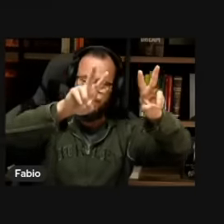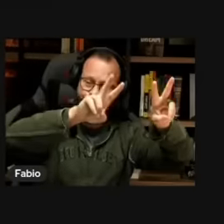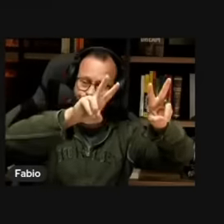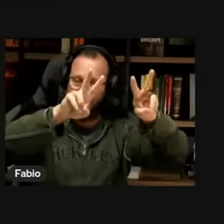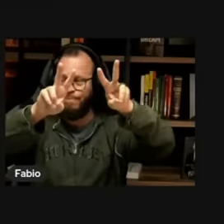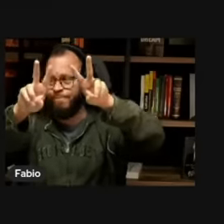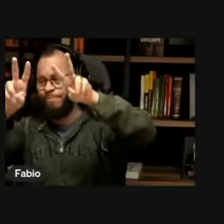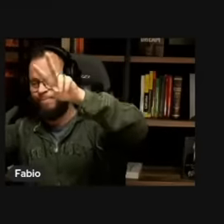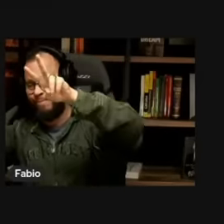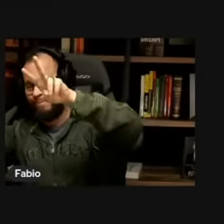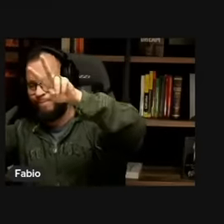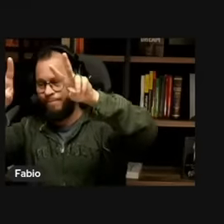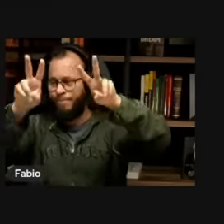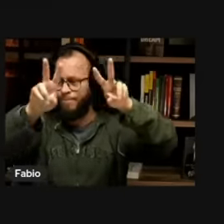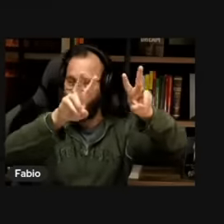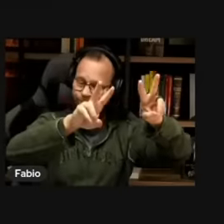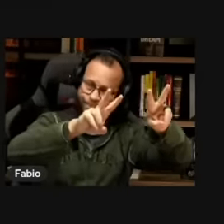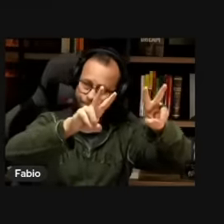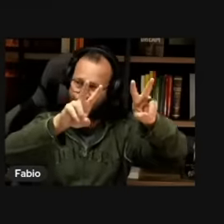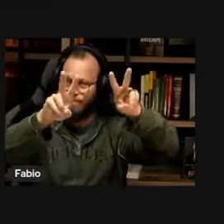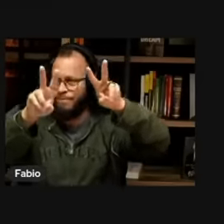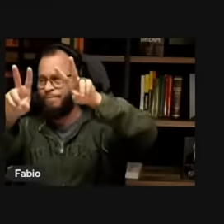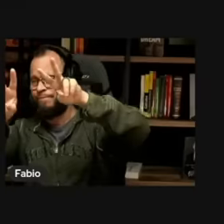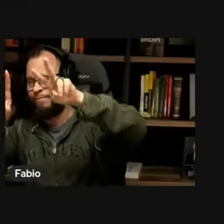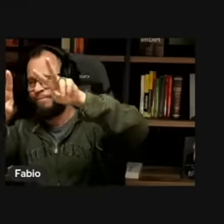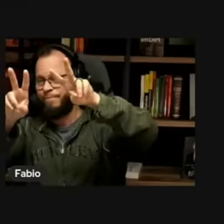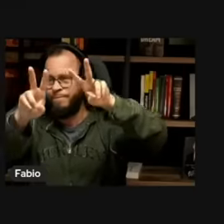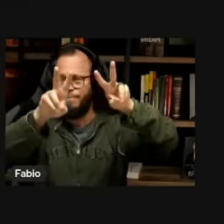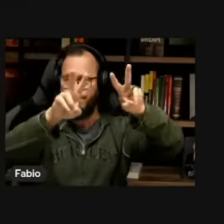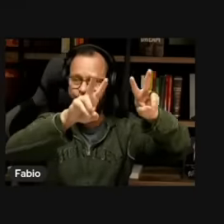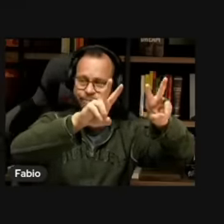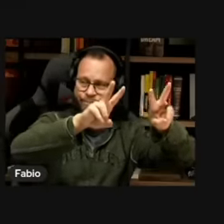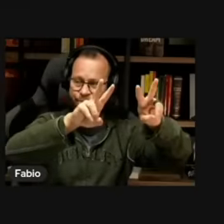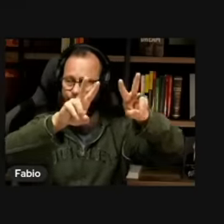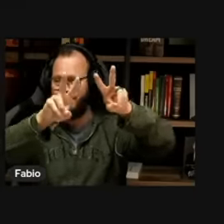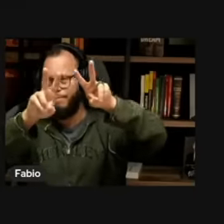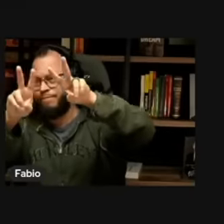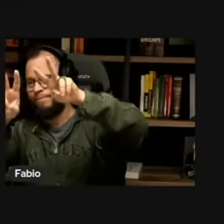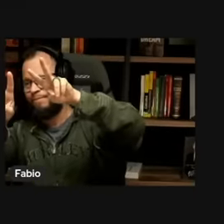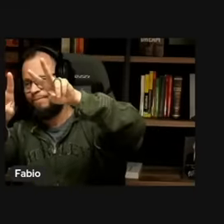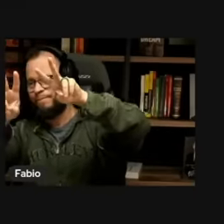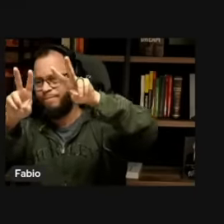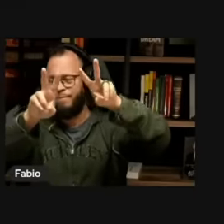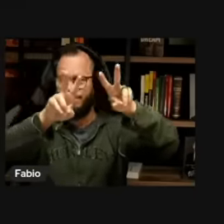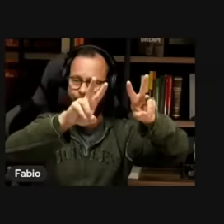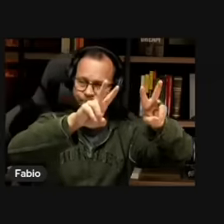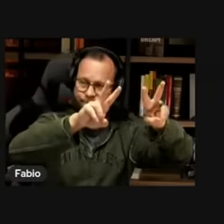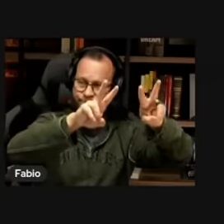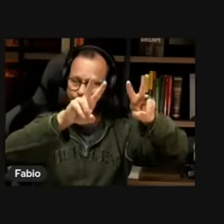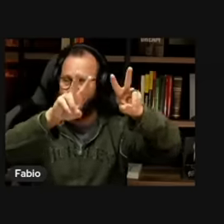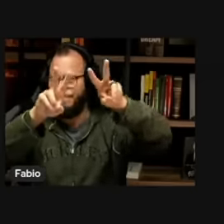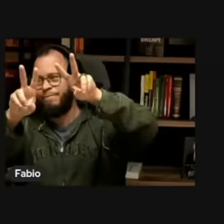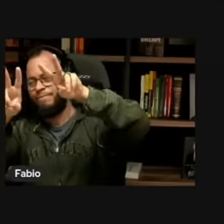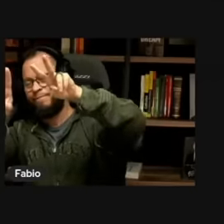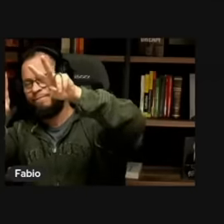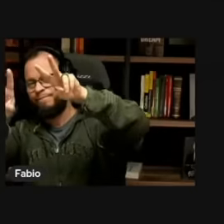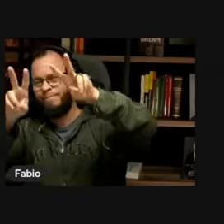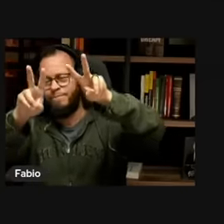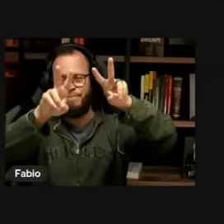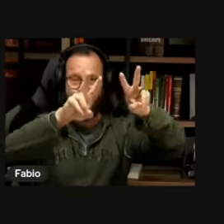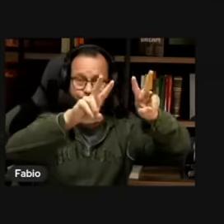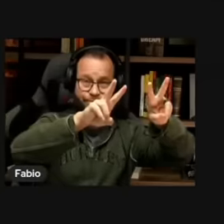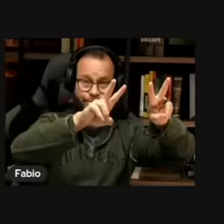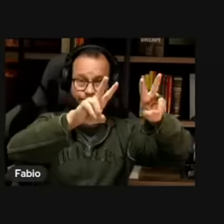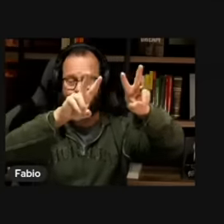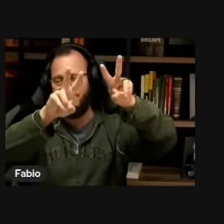lão chegou que botei pil o cara canta a ladrão